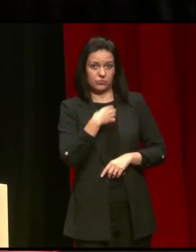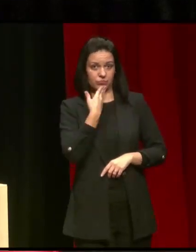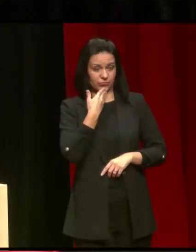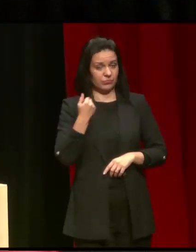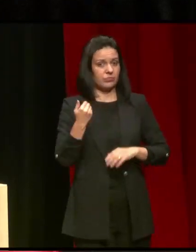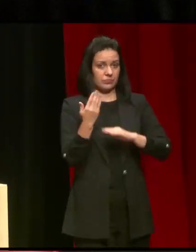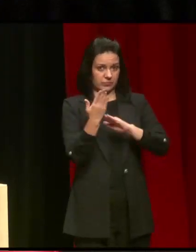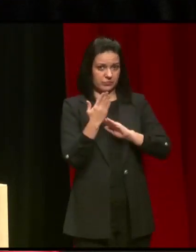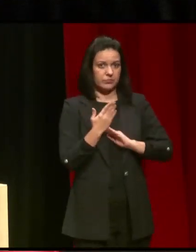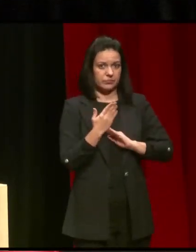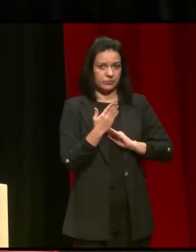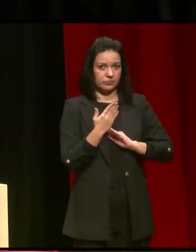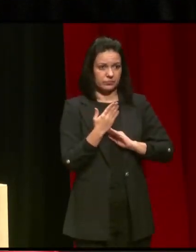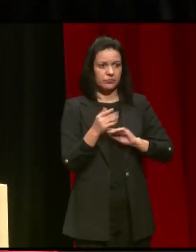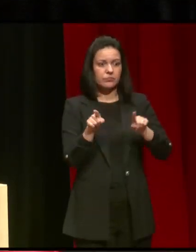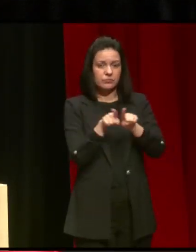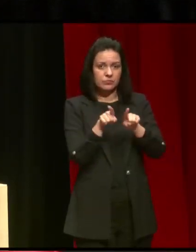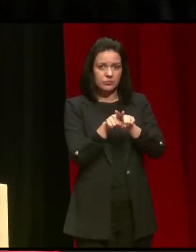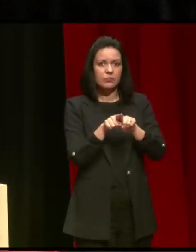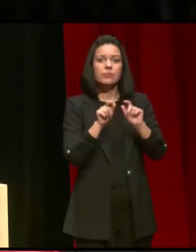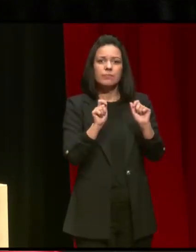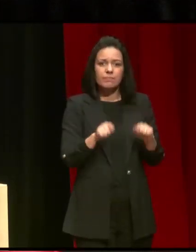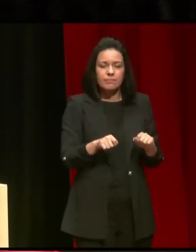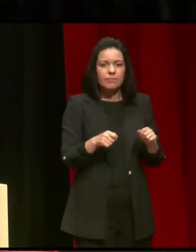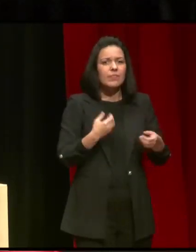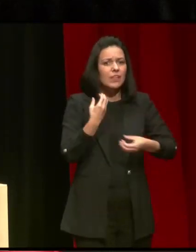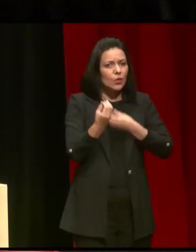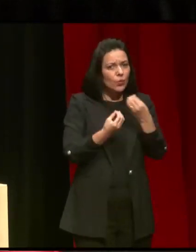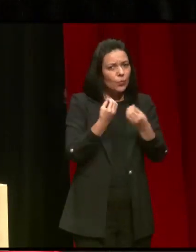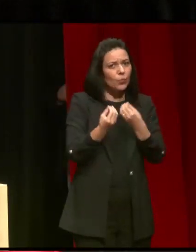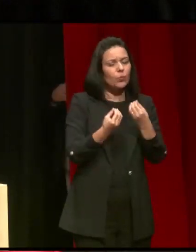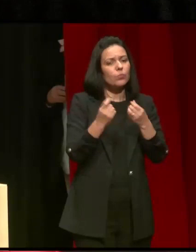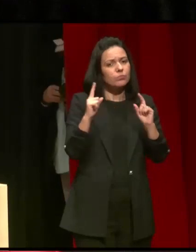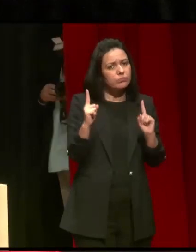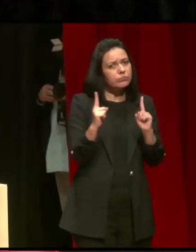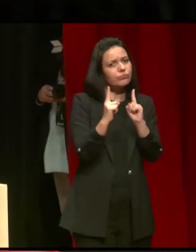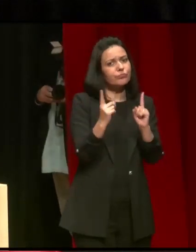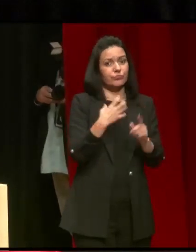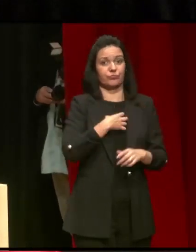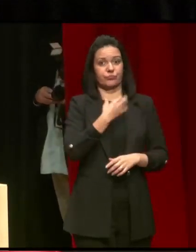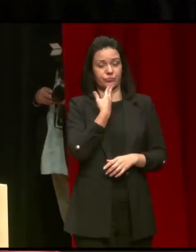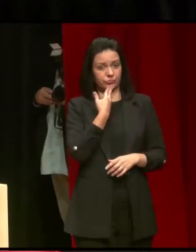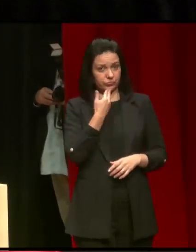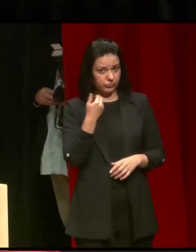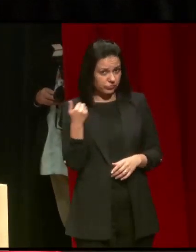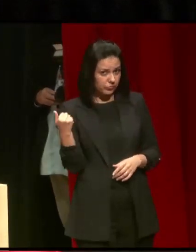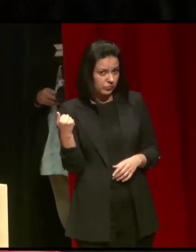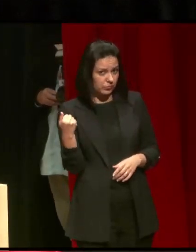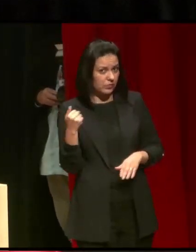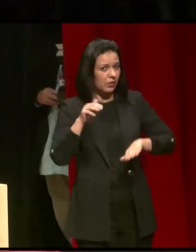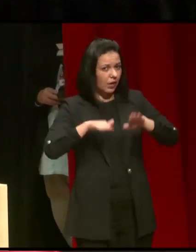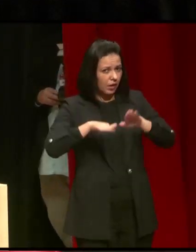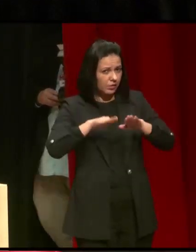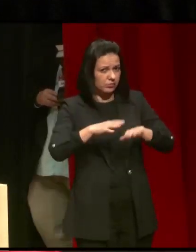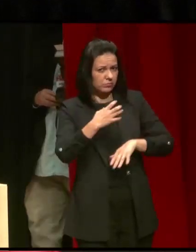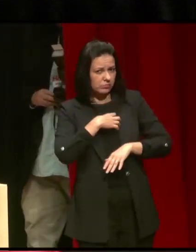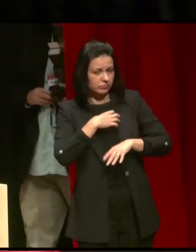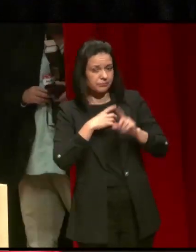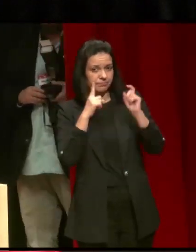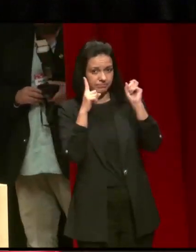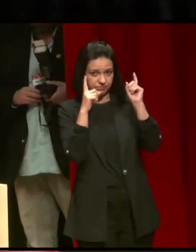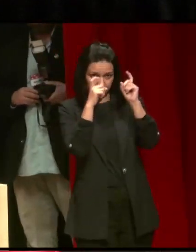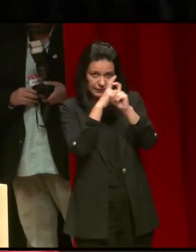anda, é que o outro também faça o mesmo. Então, você fica numa posição complicada, né?